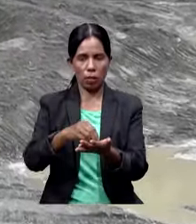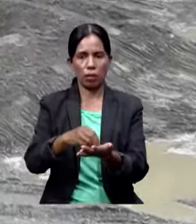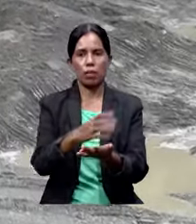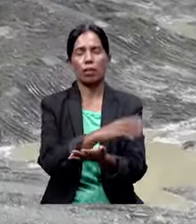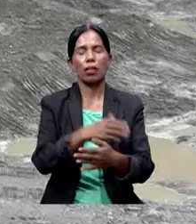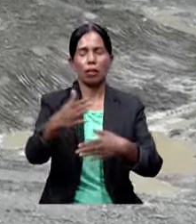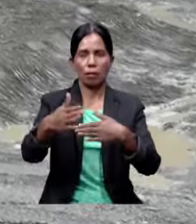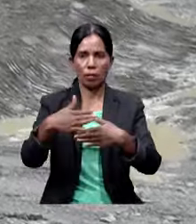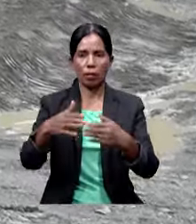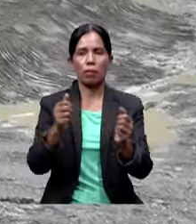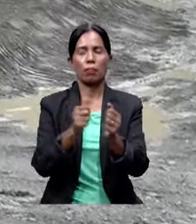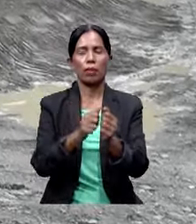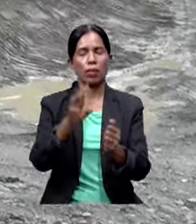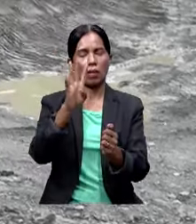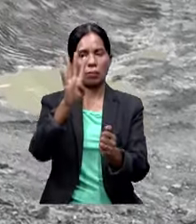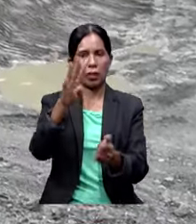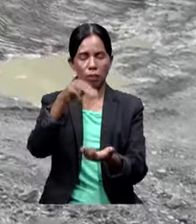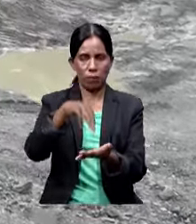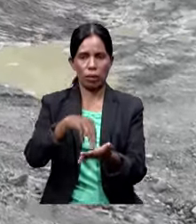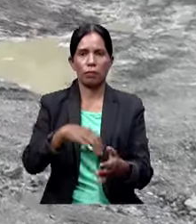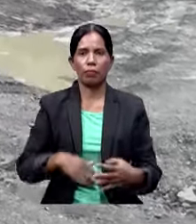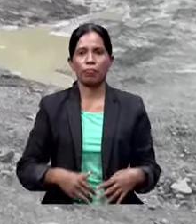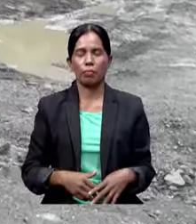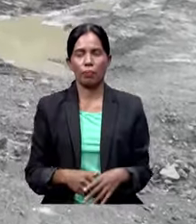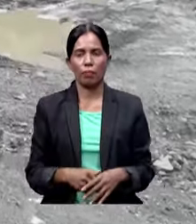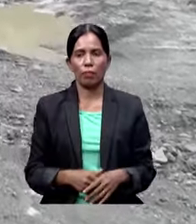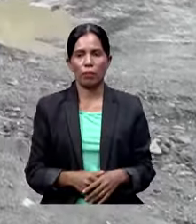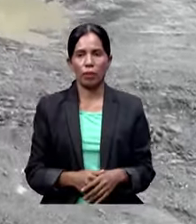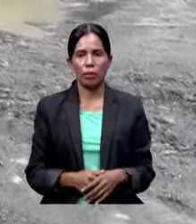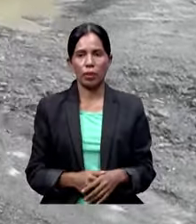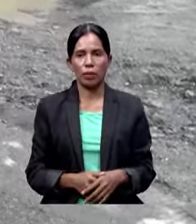ne basic tokon hat. Felicia Fonseca, bem-vinda semenes GMN.